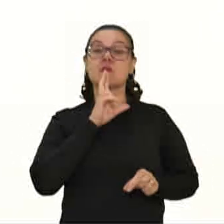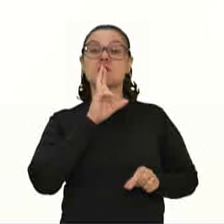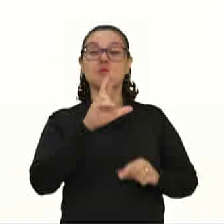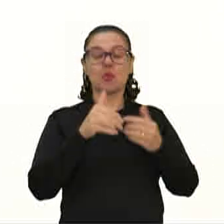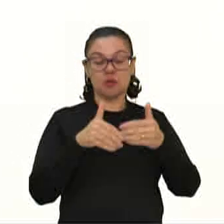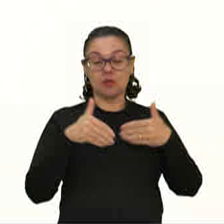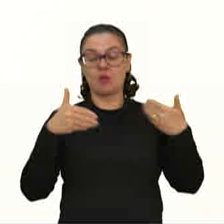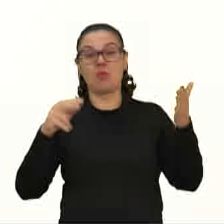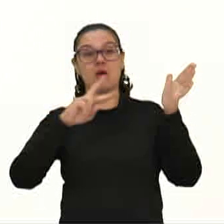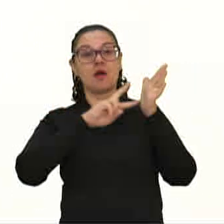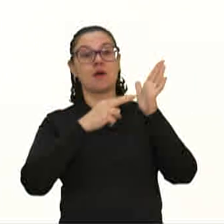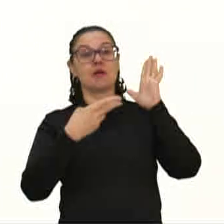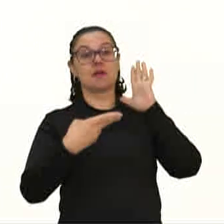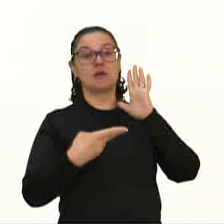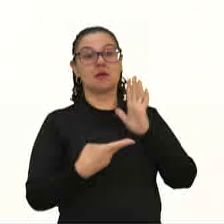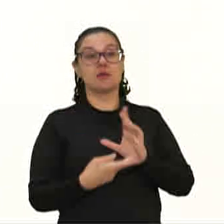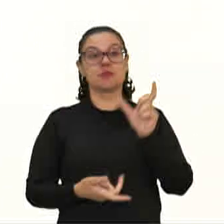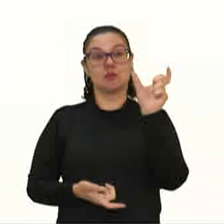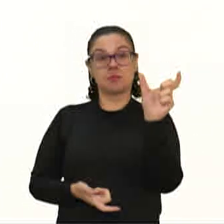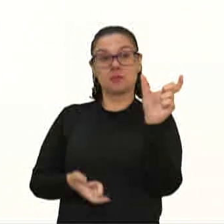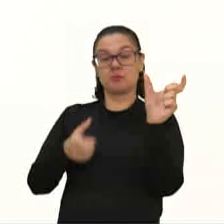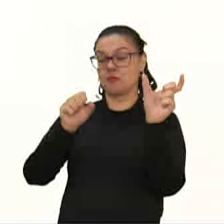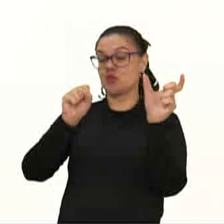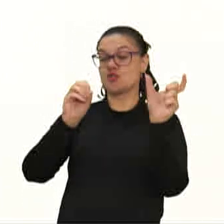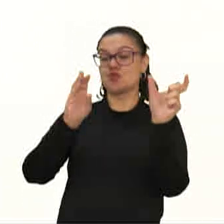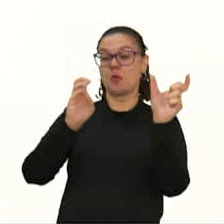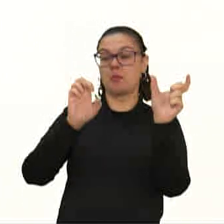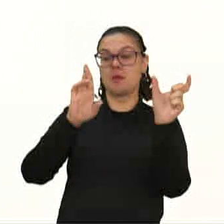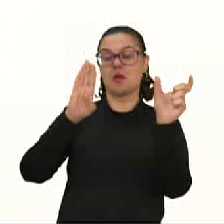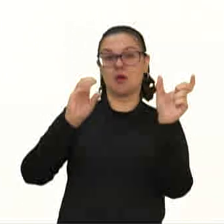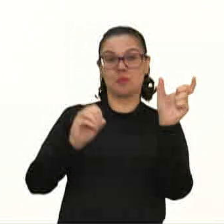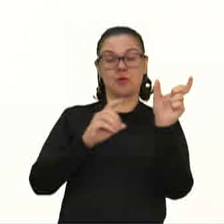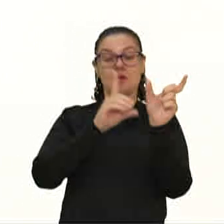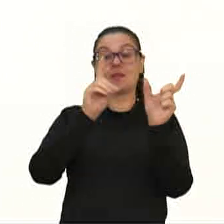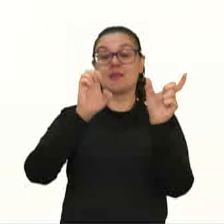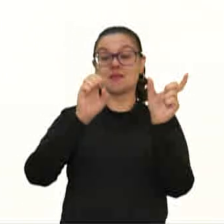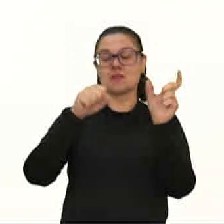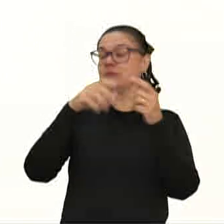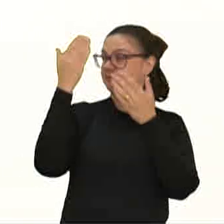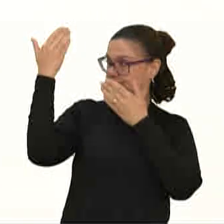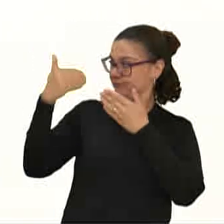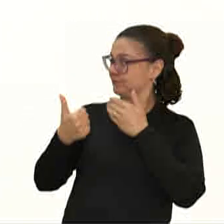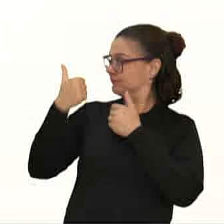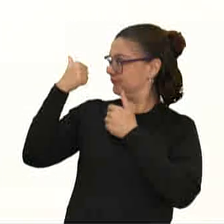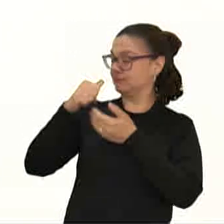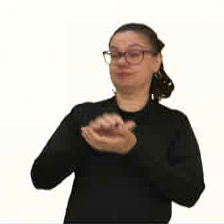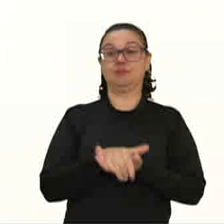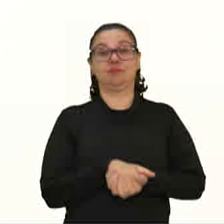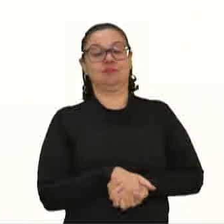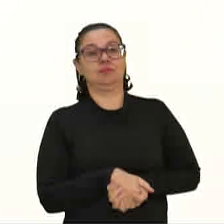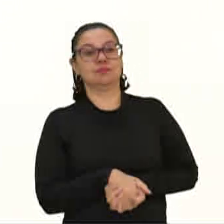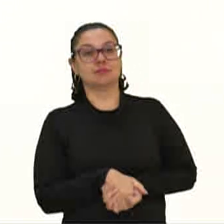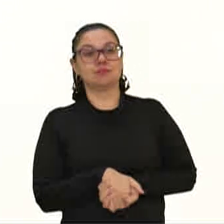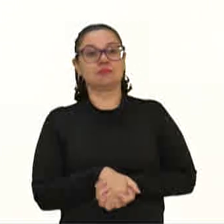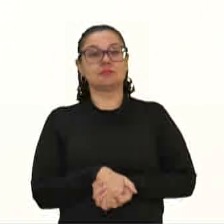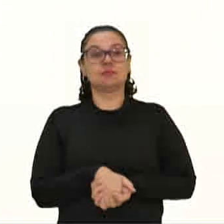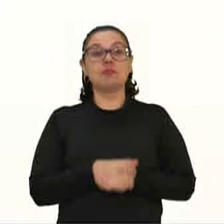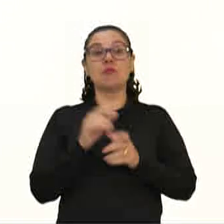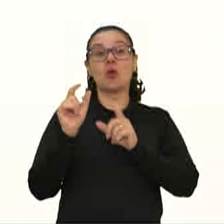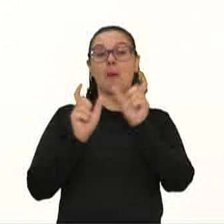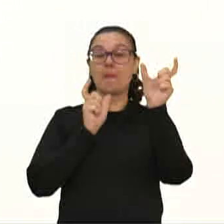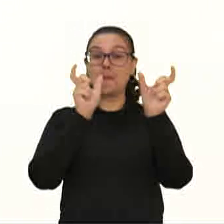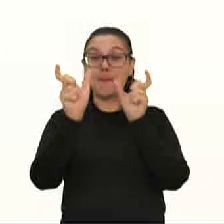o significado das palavras soberbos, desdenhosos, altivos, fictícia e